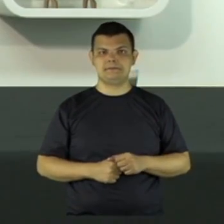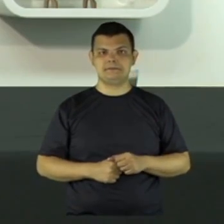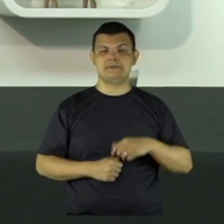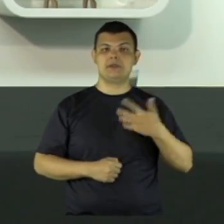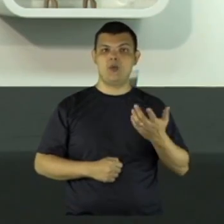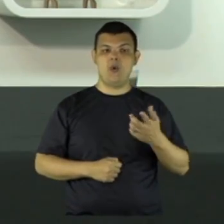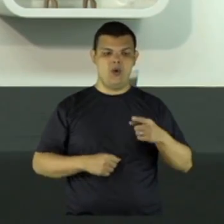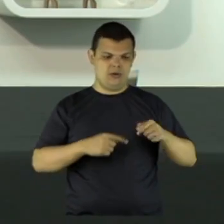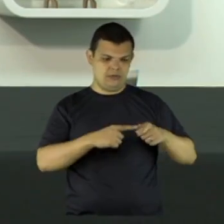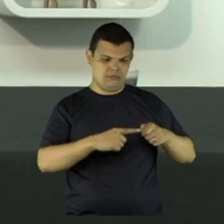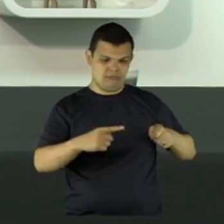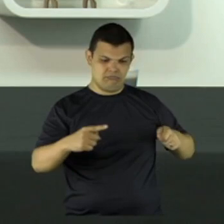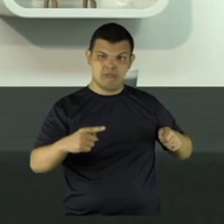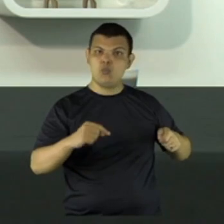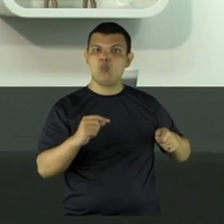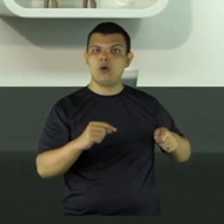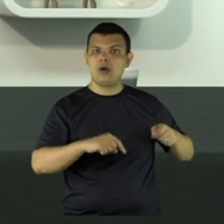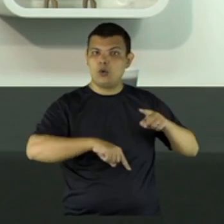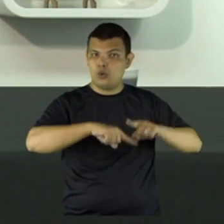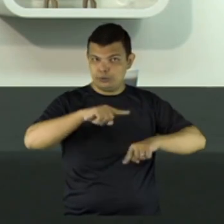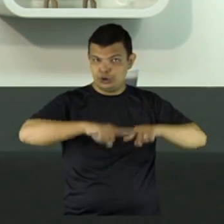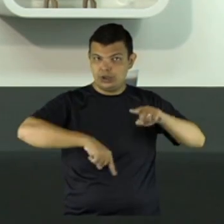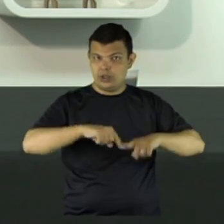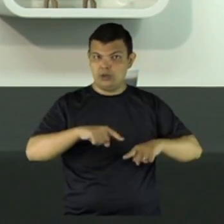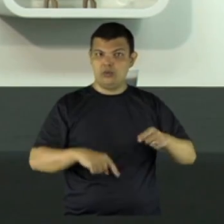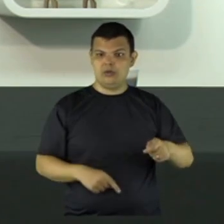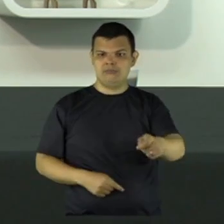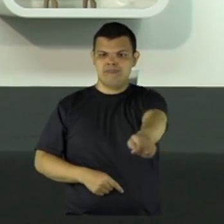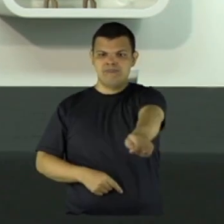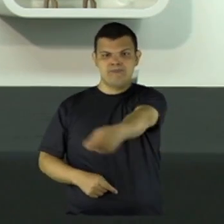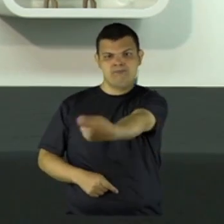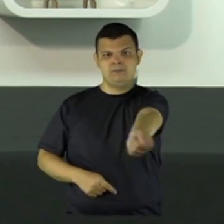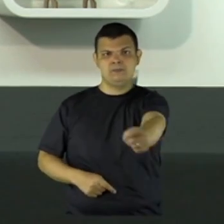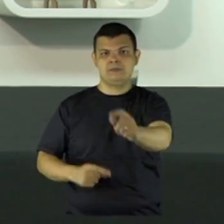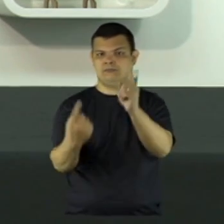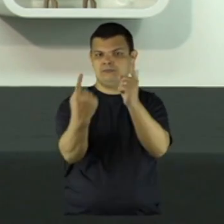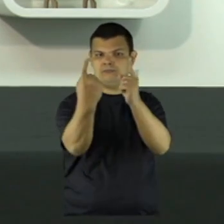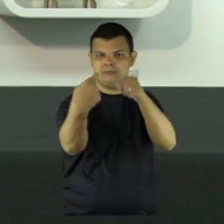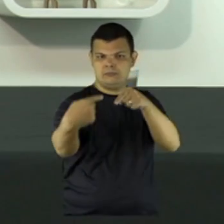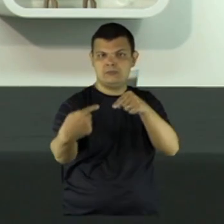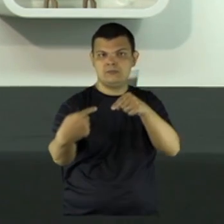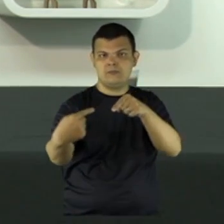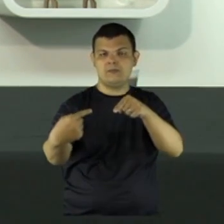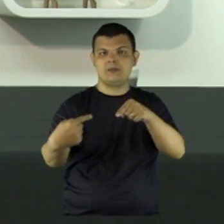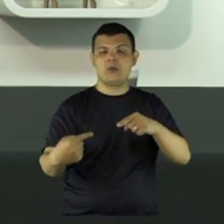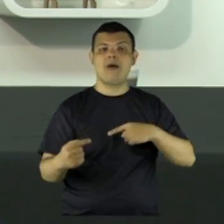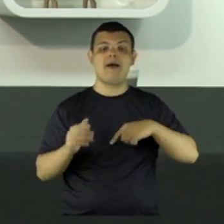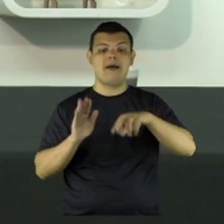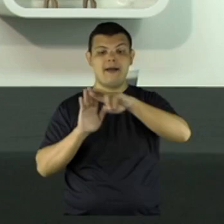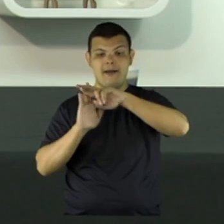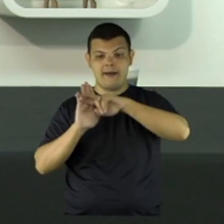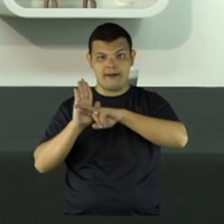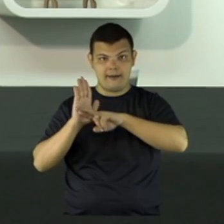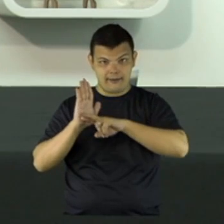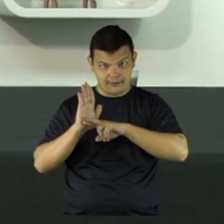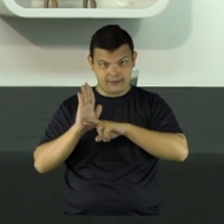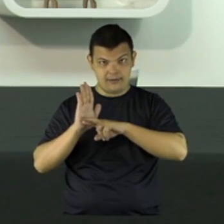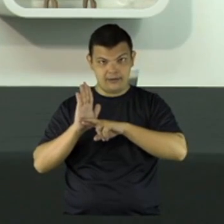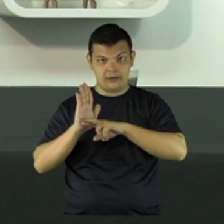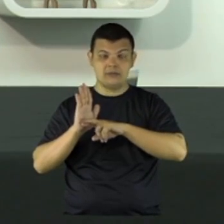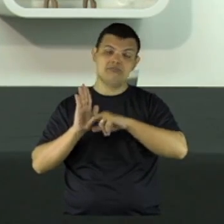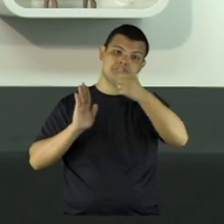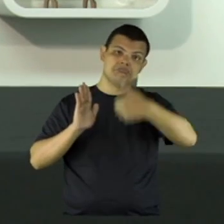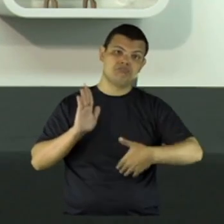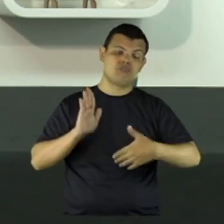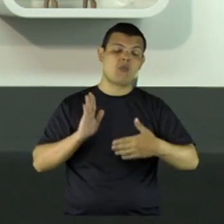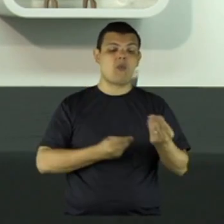esse objeto ele vai fazer o toque no oponente, certo? E aí a regra da modalidade em si é que vai definir